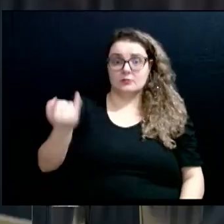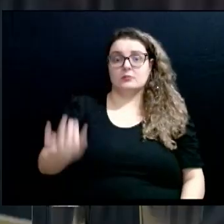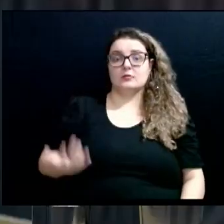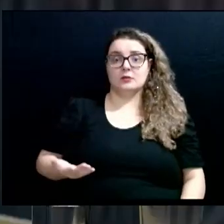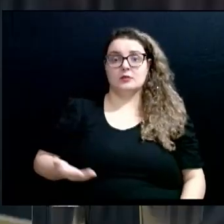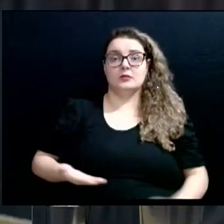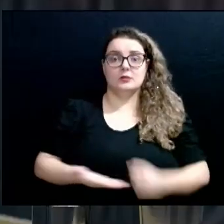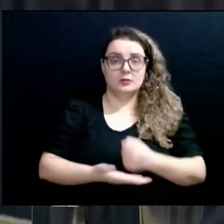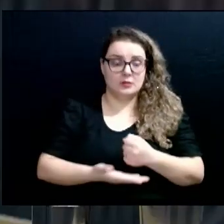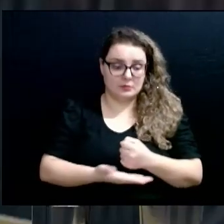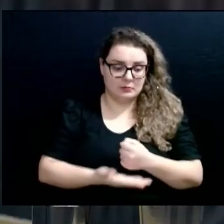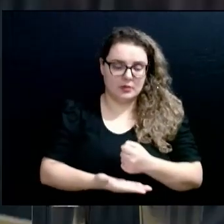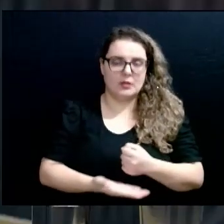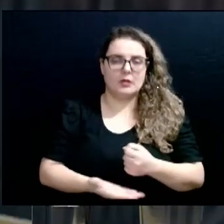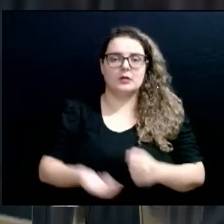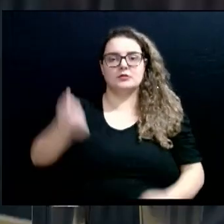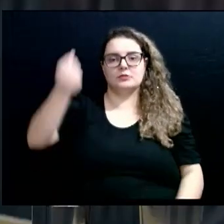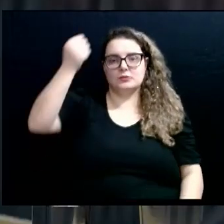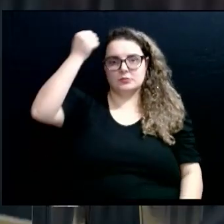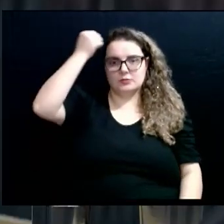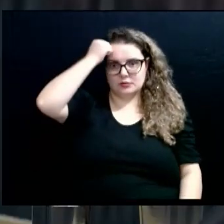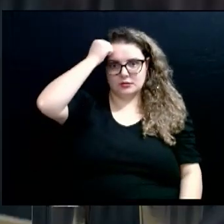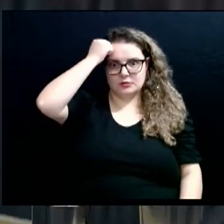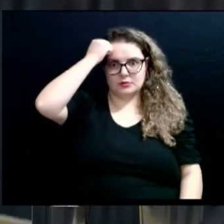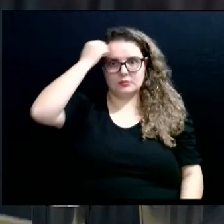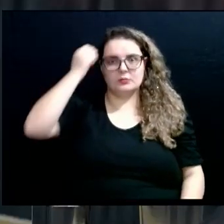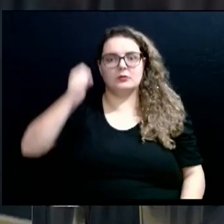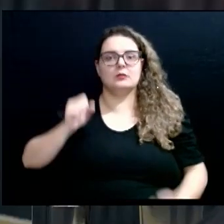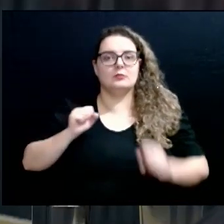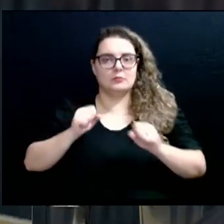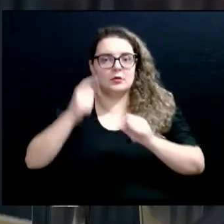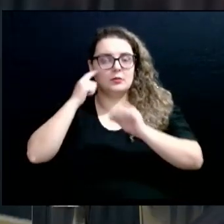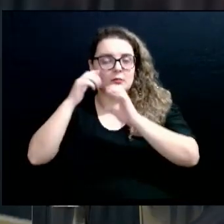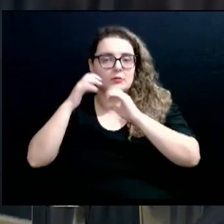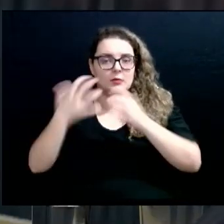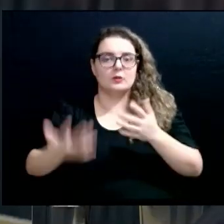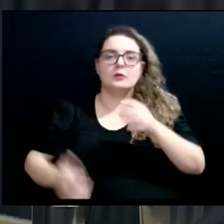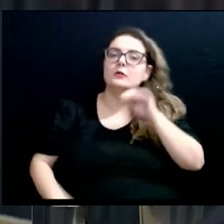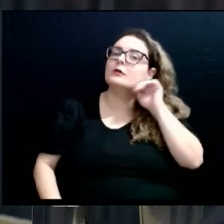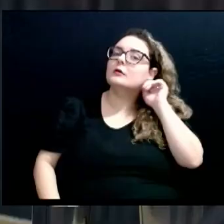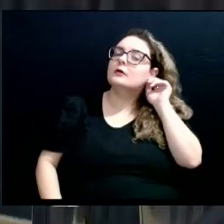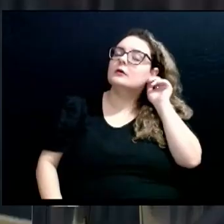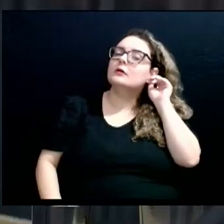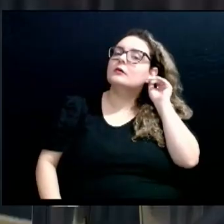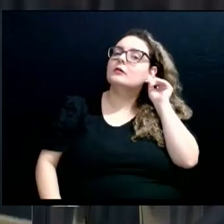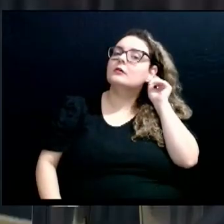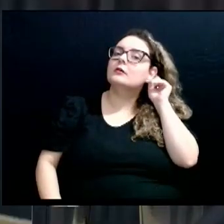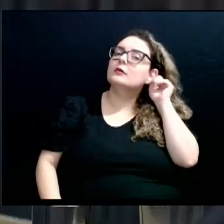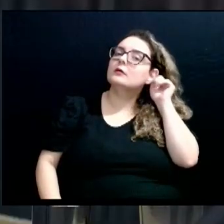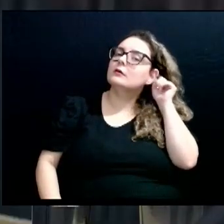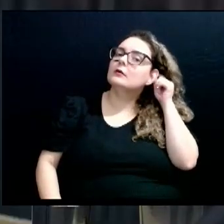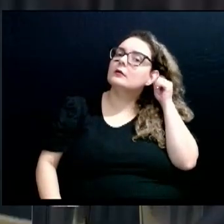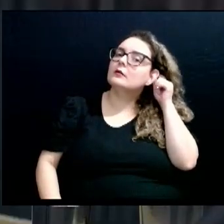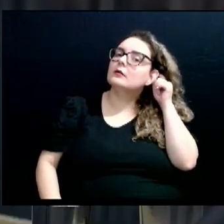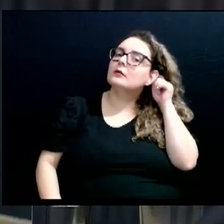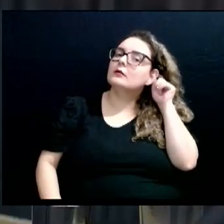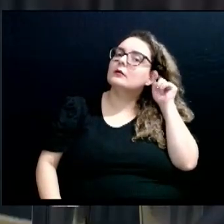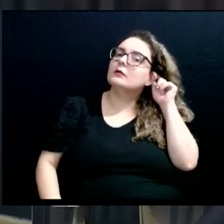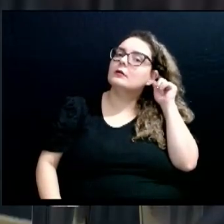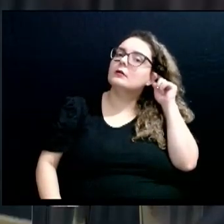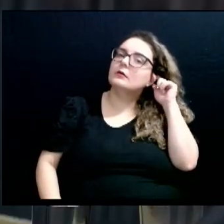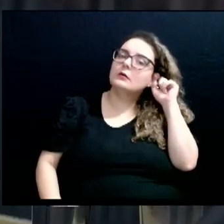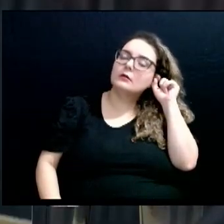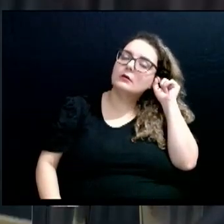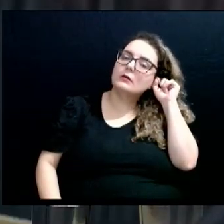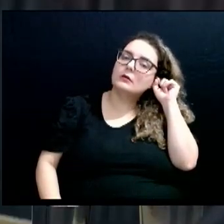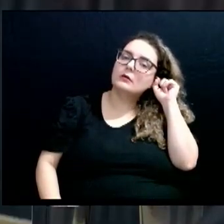dessa Sim. culpa, para poder refletir sobre ela, né? E não deixar que ela domine e tome conta, mas isso